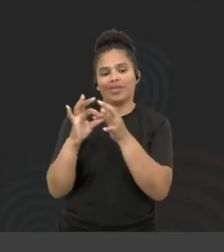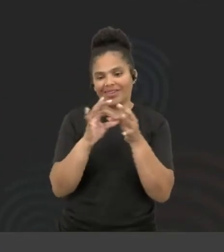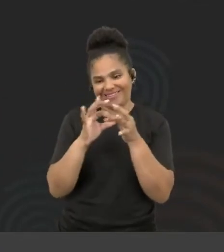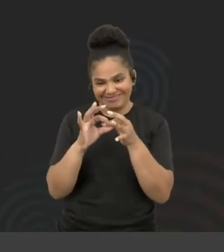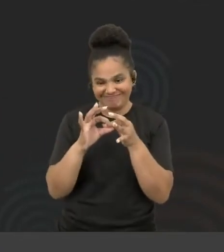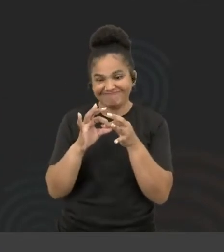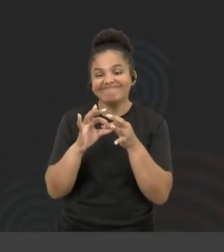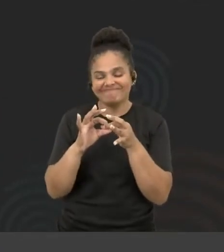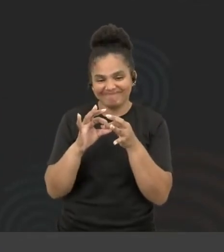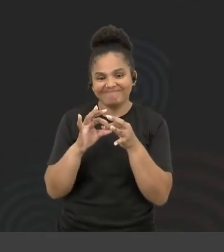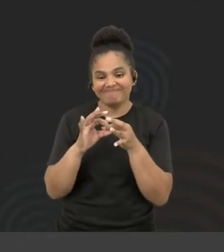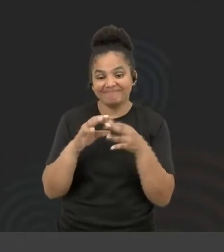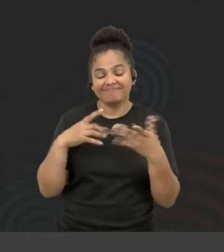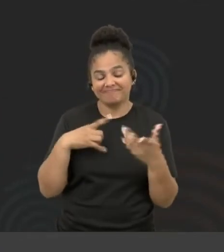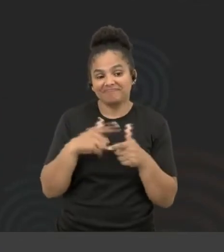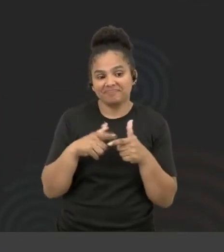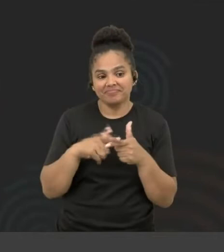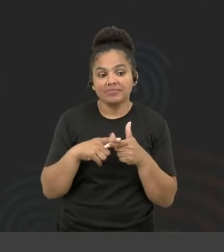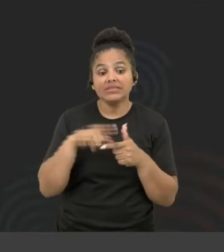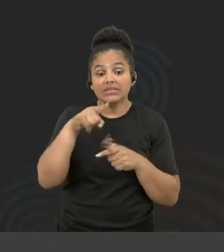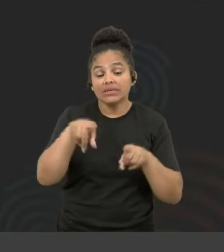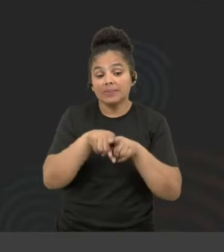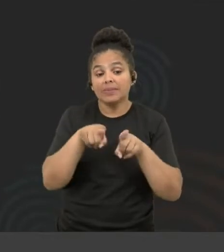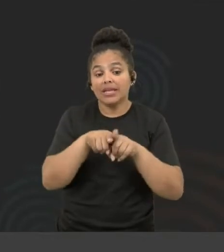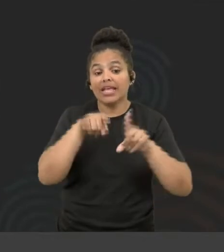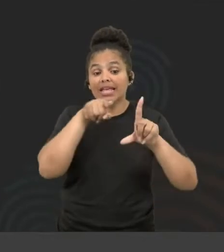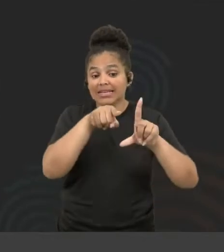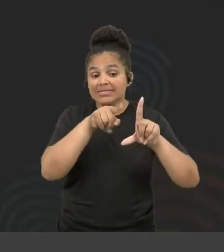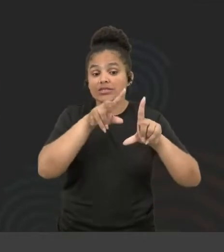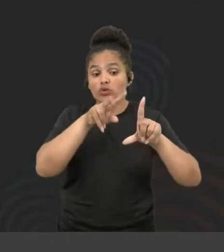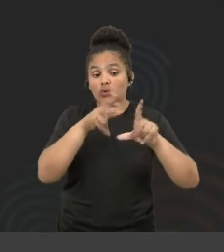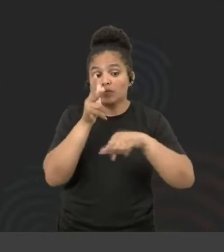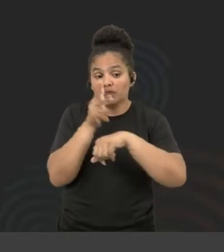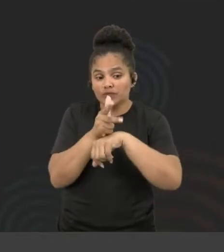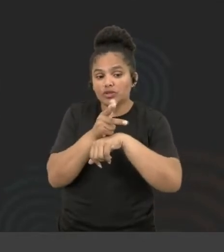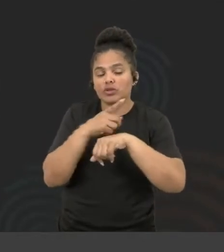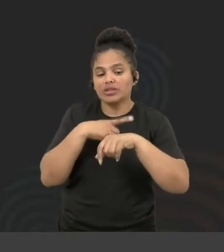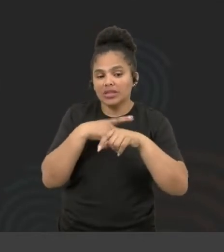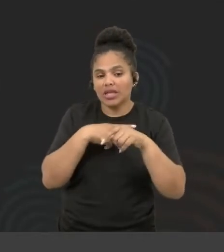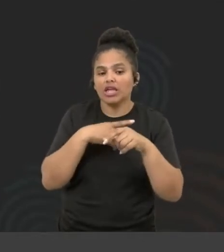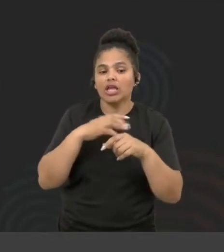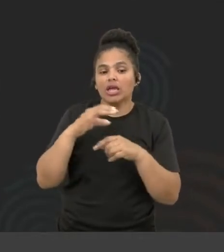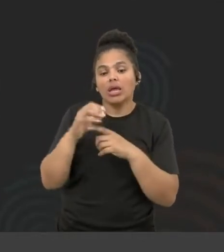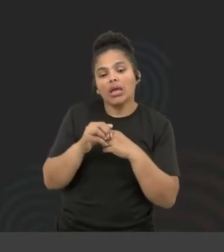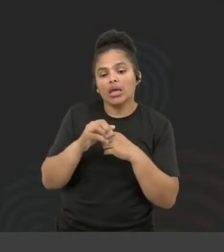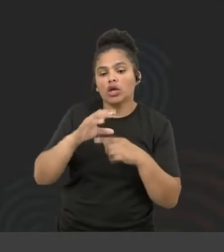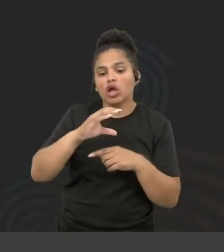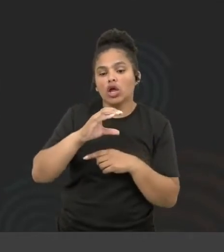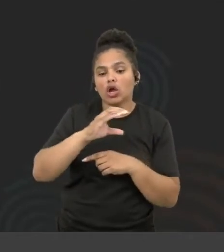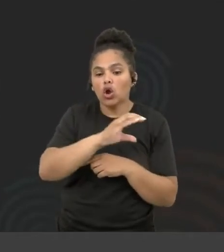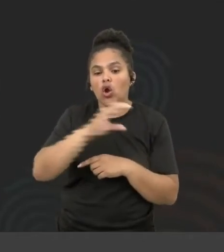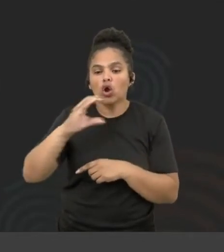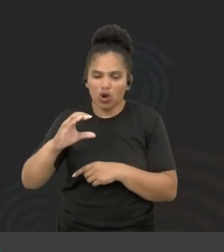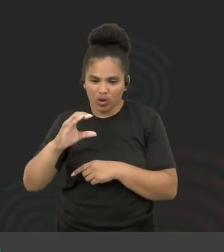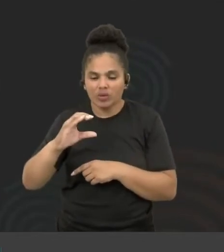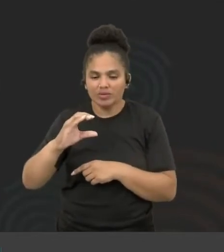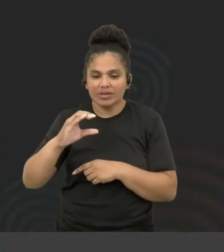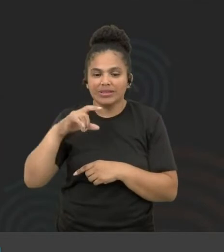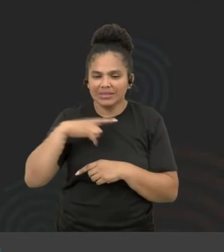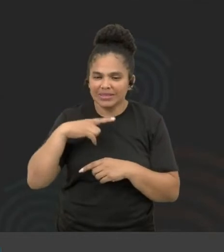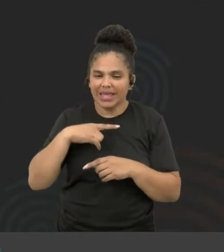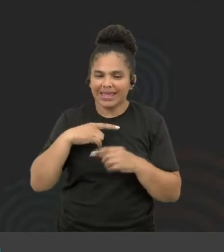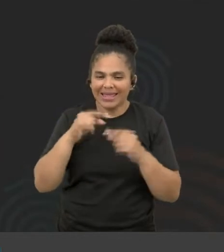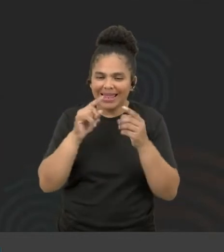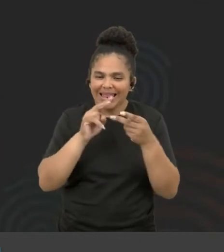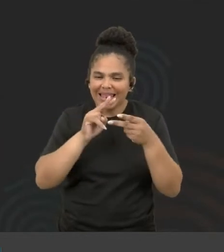No caso de vídeos, a gente utiliza legendas, né? Tanto Open quanto Closed Caption. Open Caption são aquelas legendas embutidas no vídeo que você